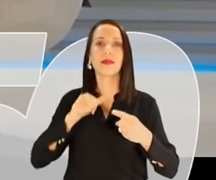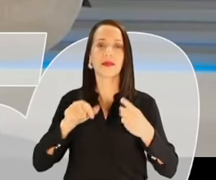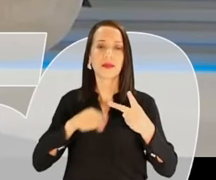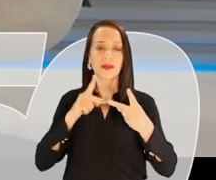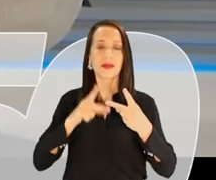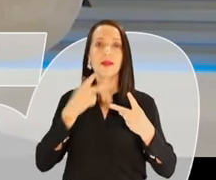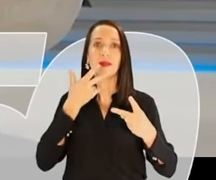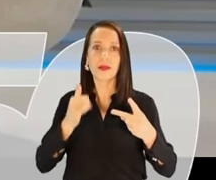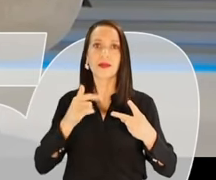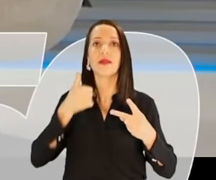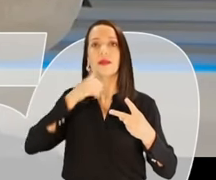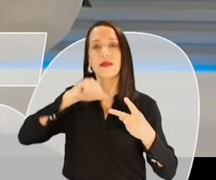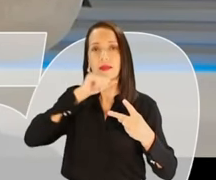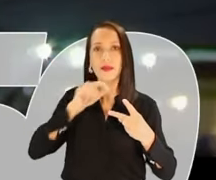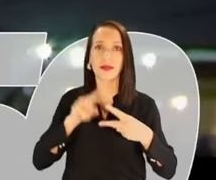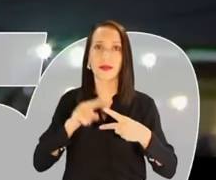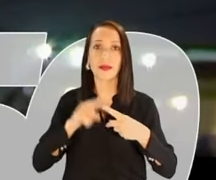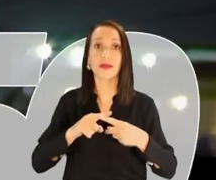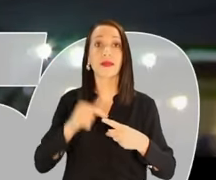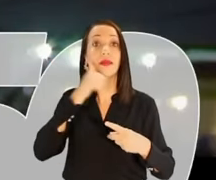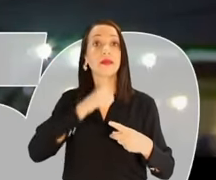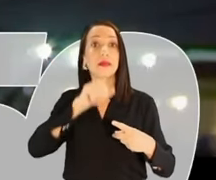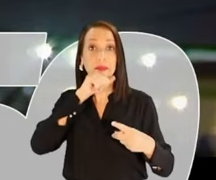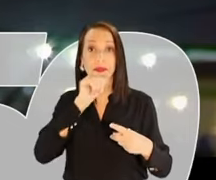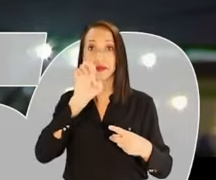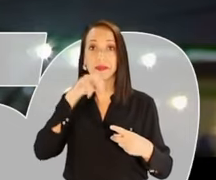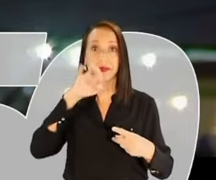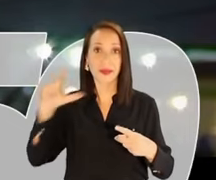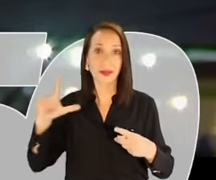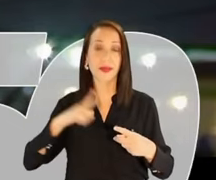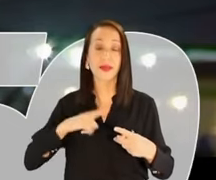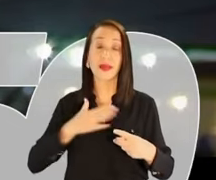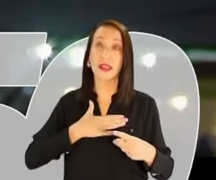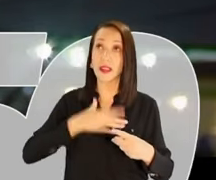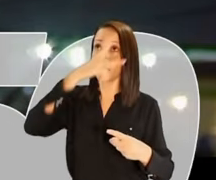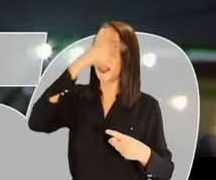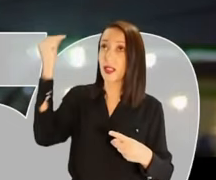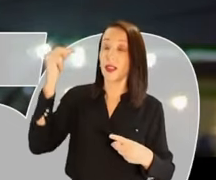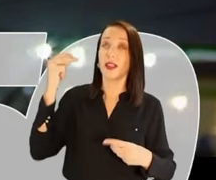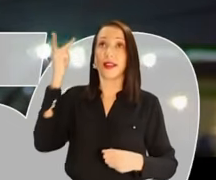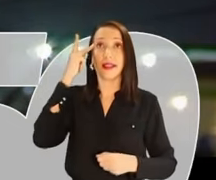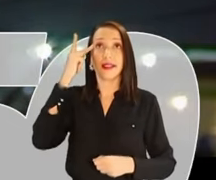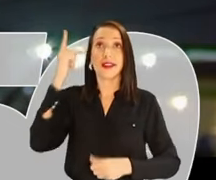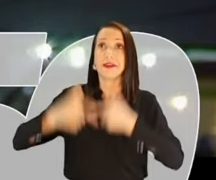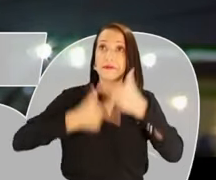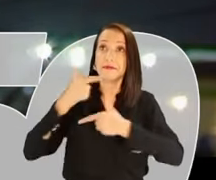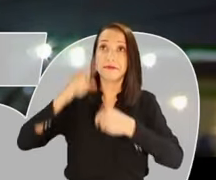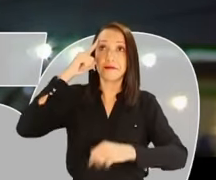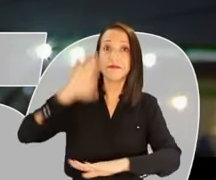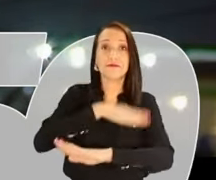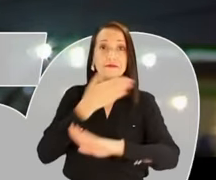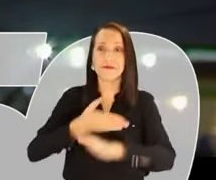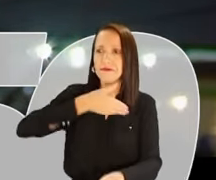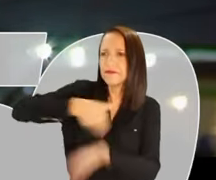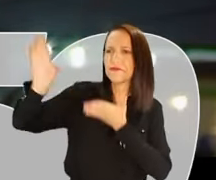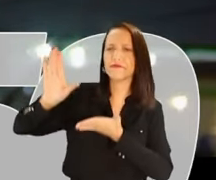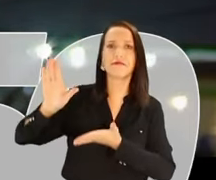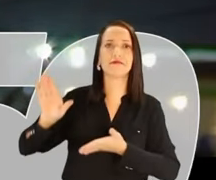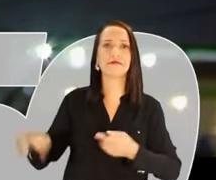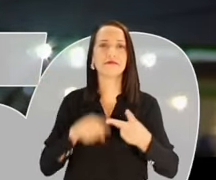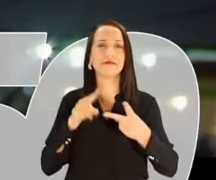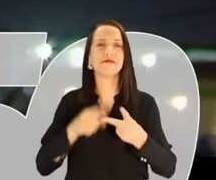mãe. A mãe do apagão é a Enel, essa empresa que eu, como prefeito de São Paulo, vou trabalhar dia e noite para buscar